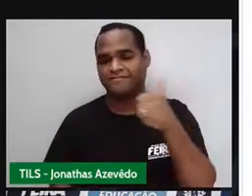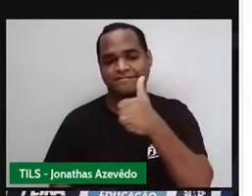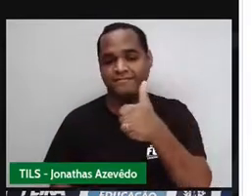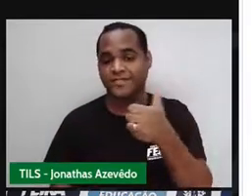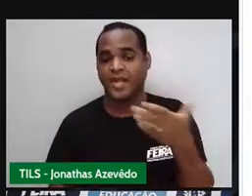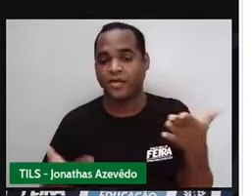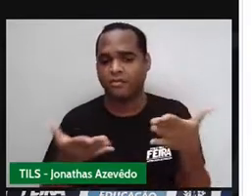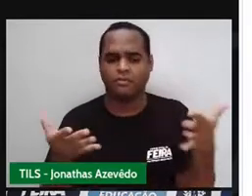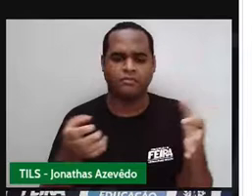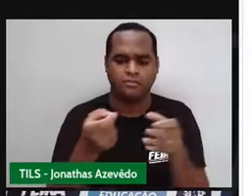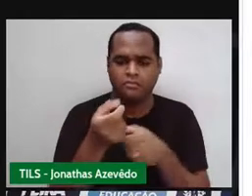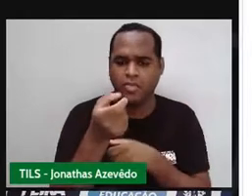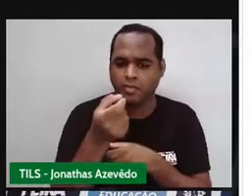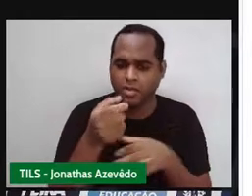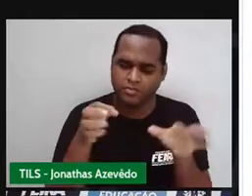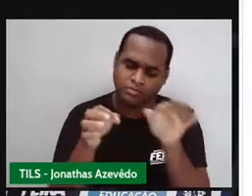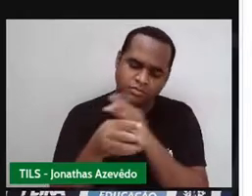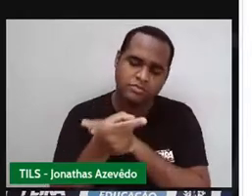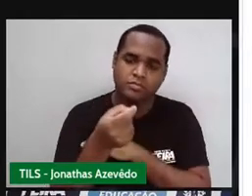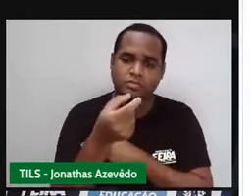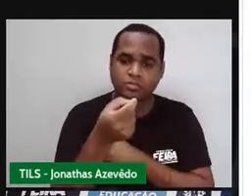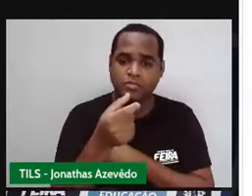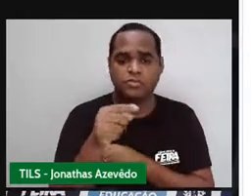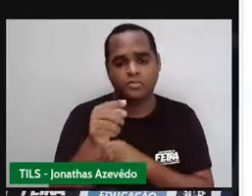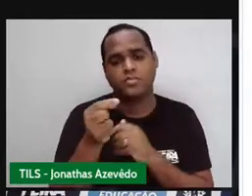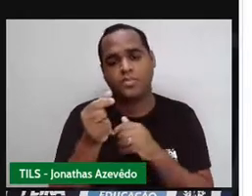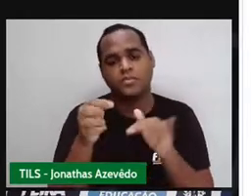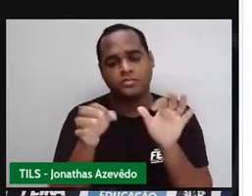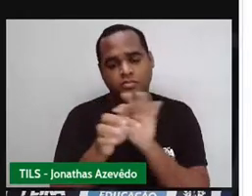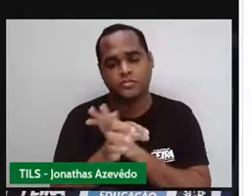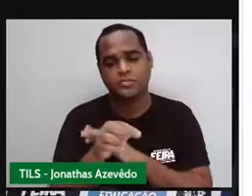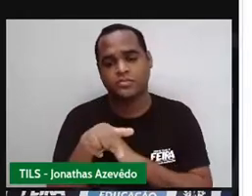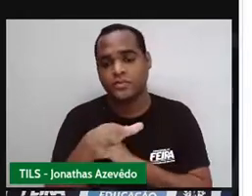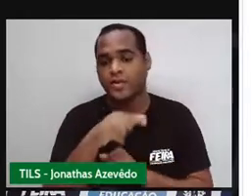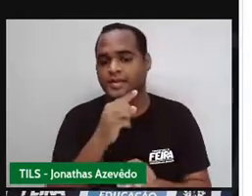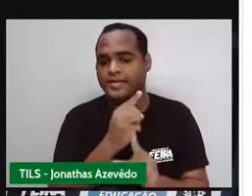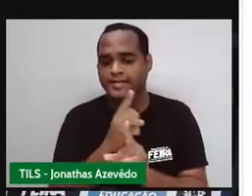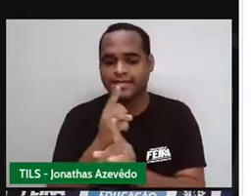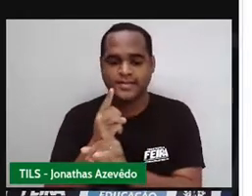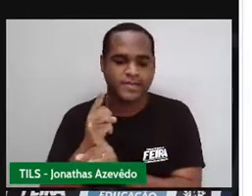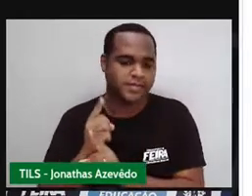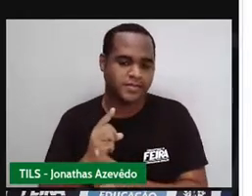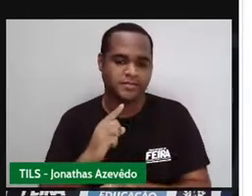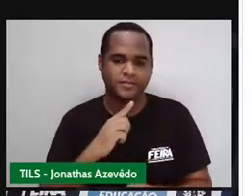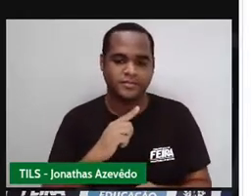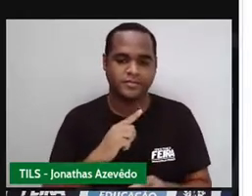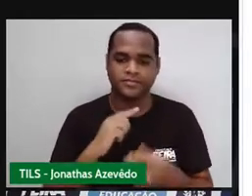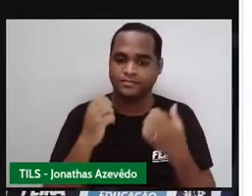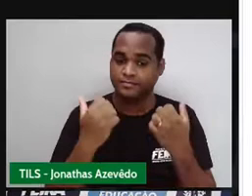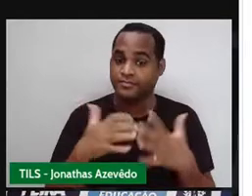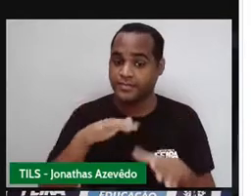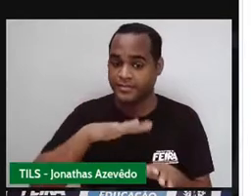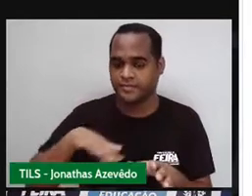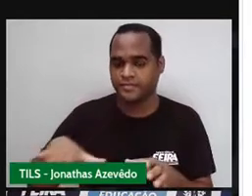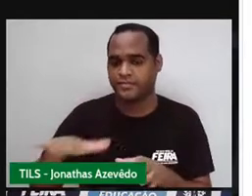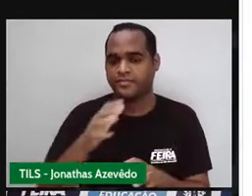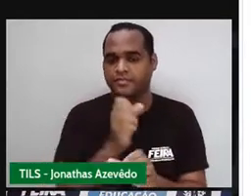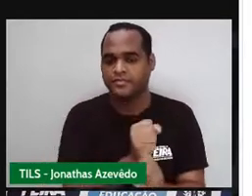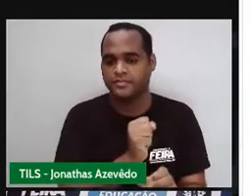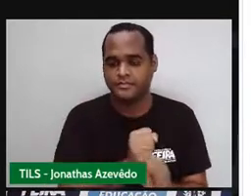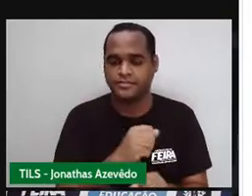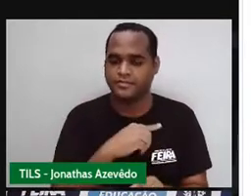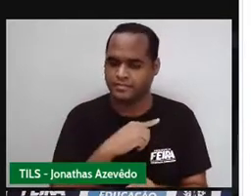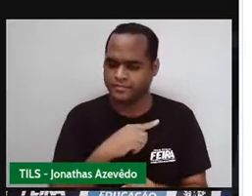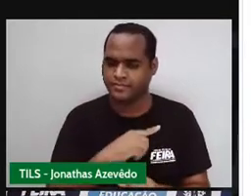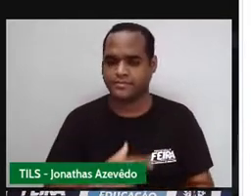terminando quase mesmo né de encontrar a área da casa toda